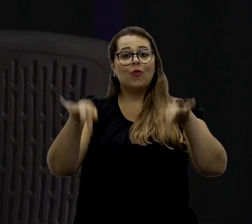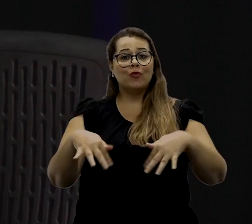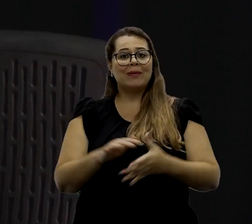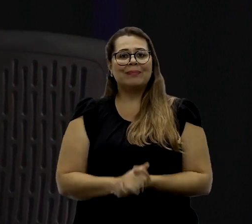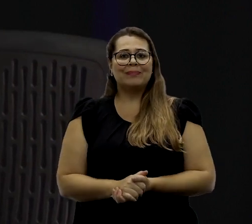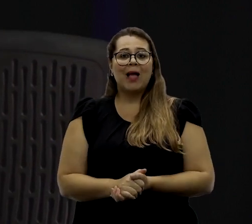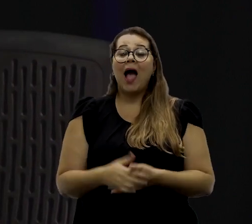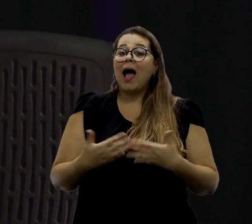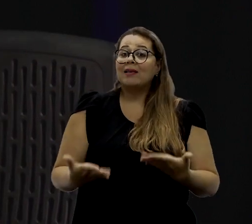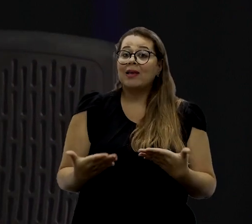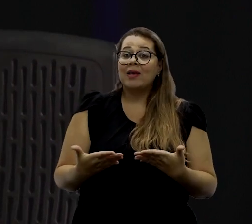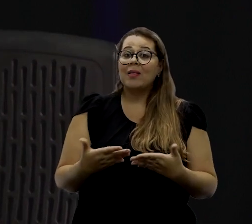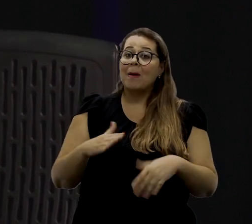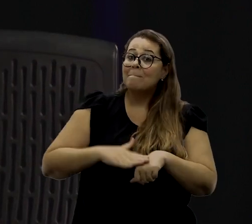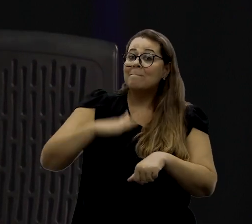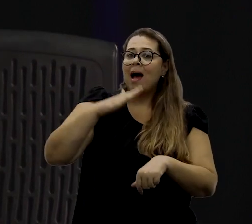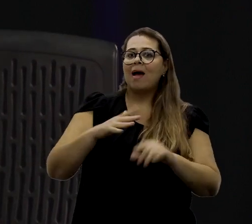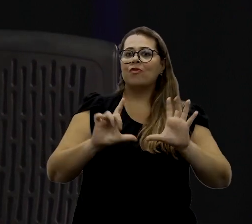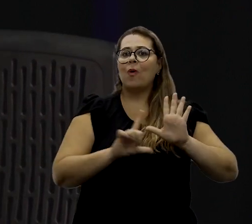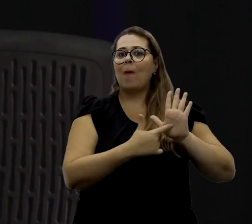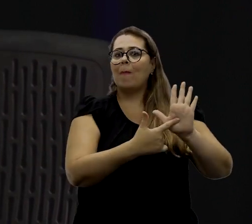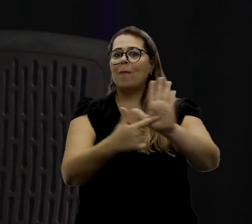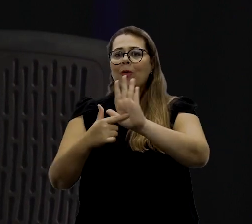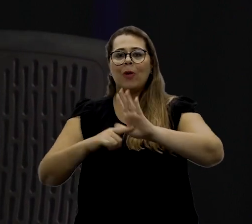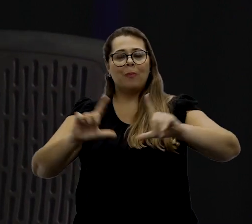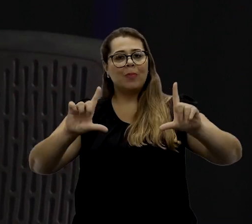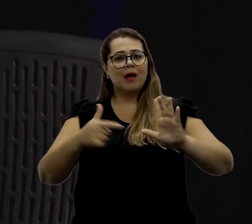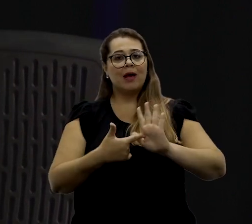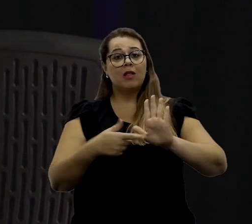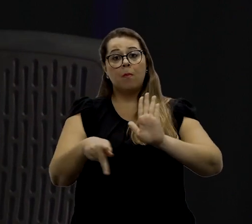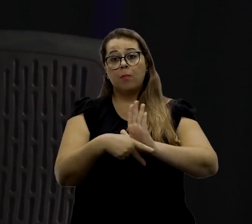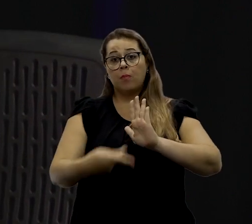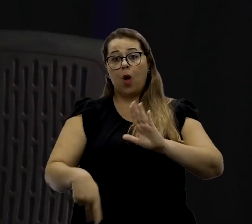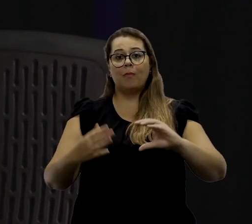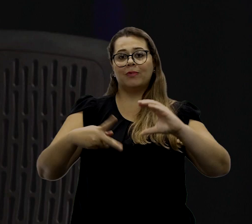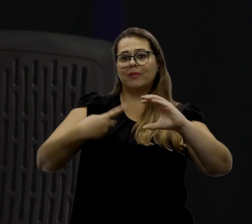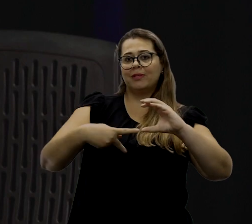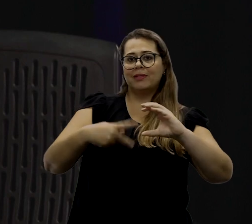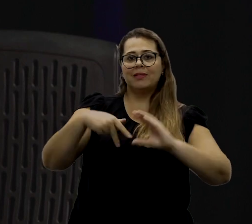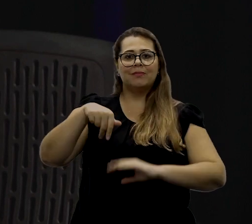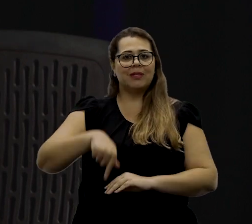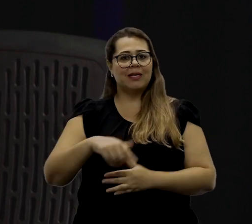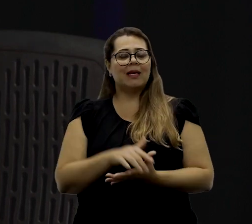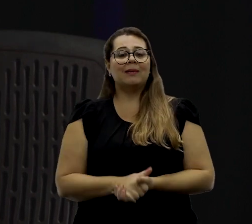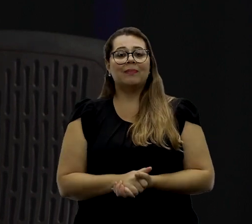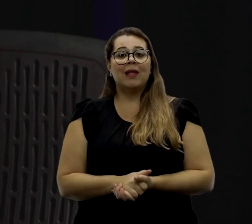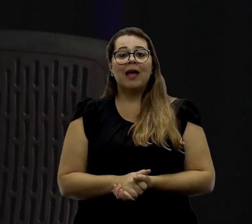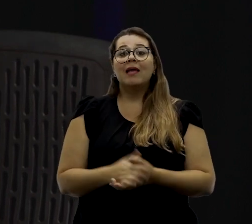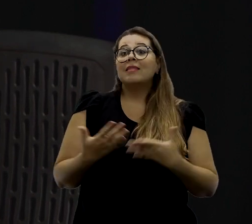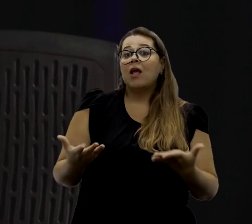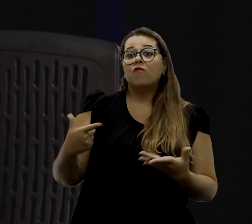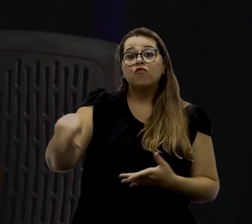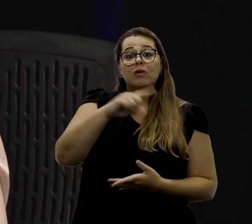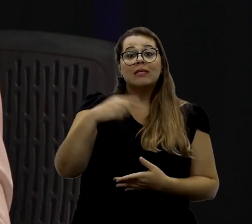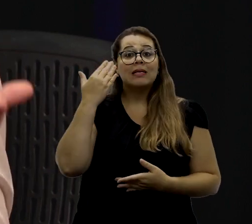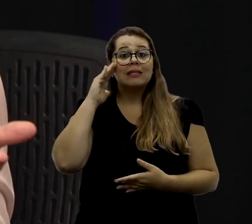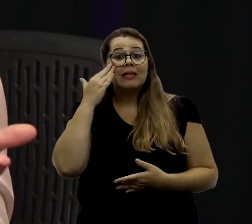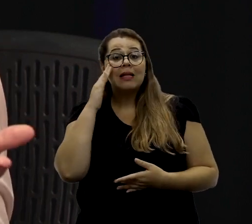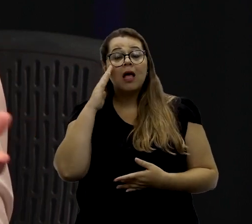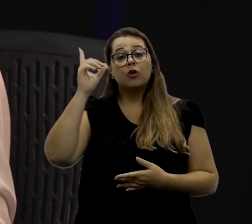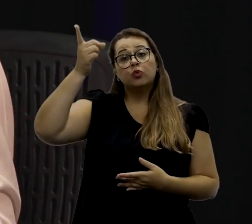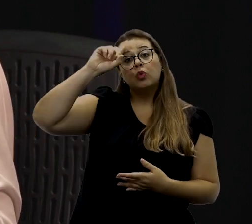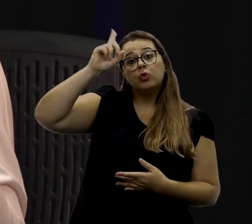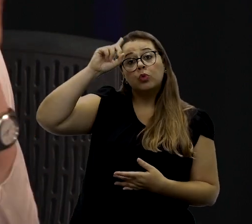nosso programa. Ficamos por aqui com mais uma edição especial produzida pela Câmara Municipal de Campo Grande. Fique